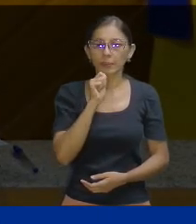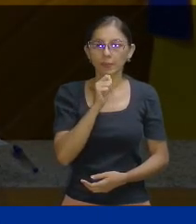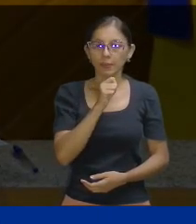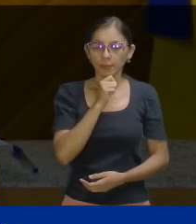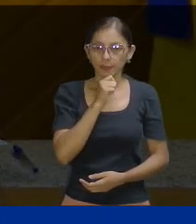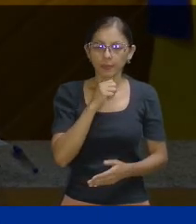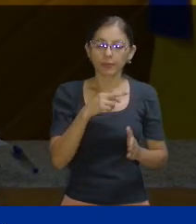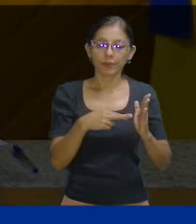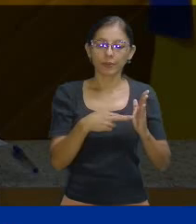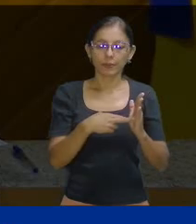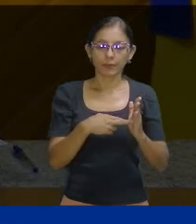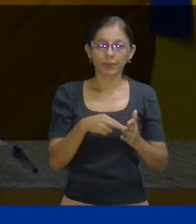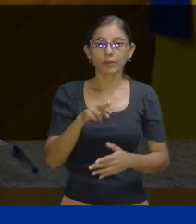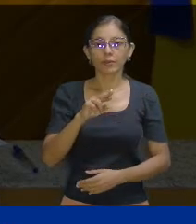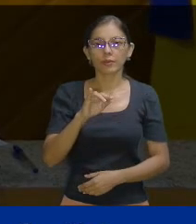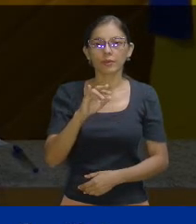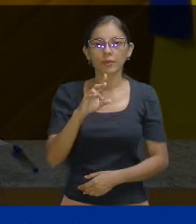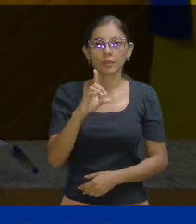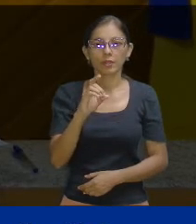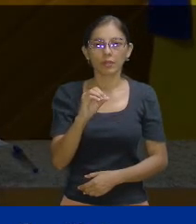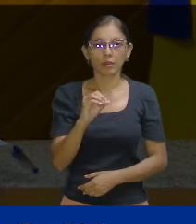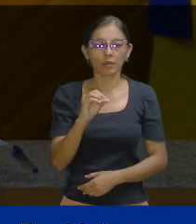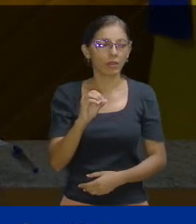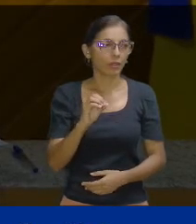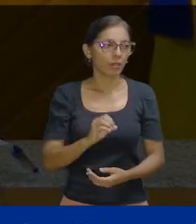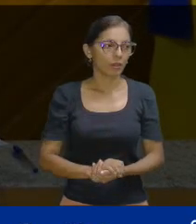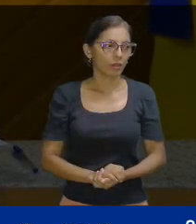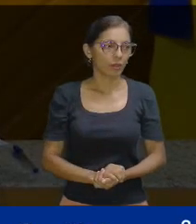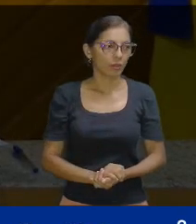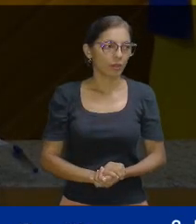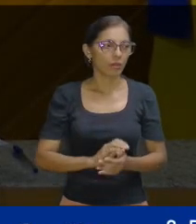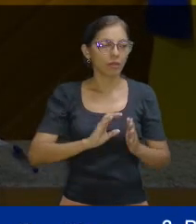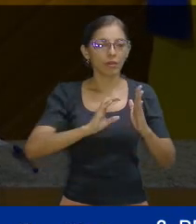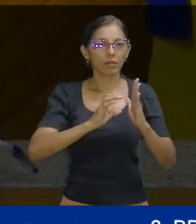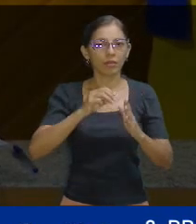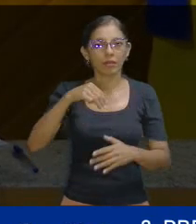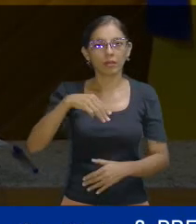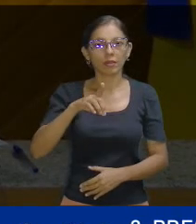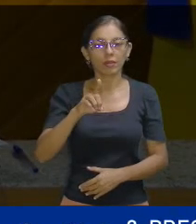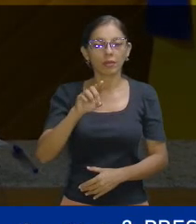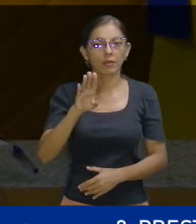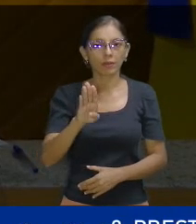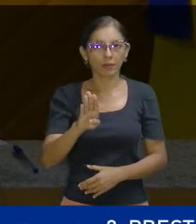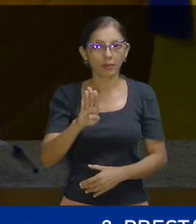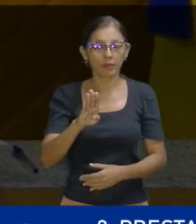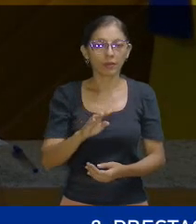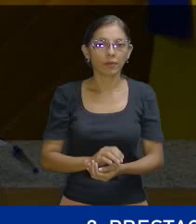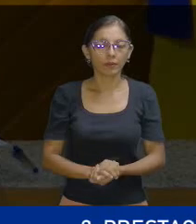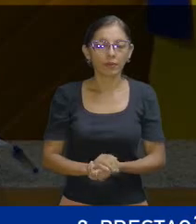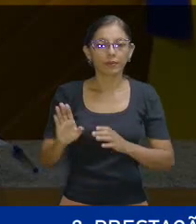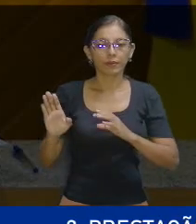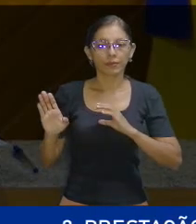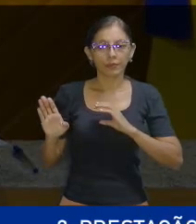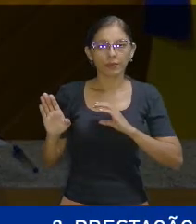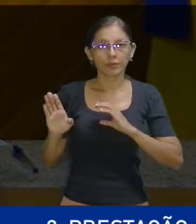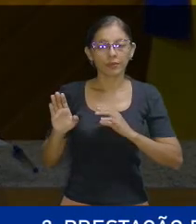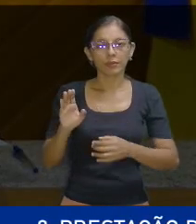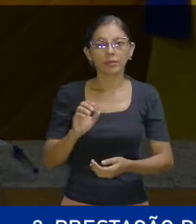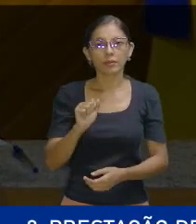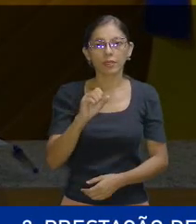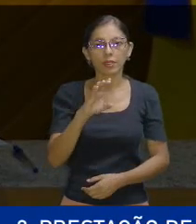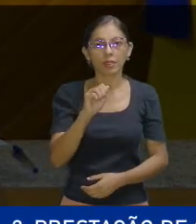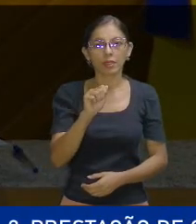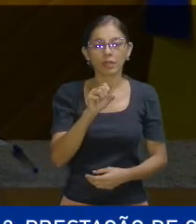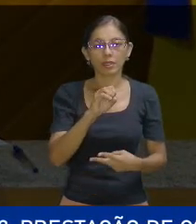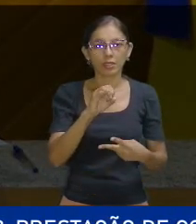juiz Rivaldo Valente, o interessado é Movimento Democrático Brasileiro, interessados Acácio da Silva Favacho Neto e Elson